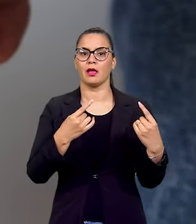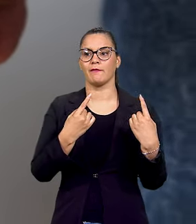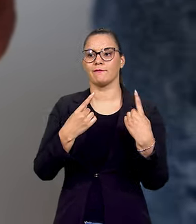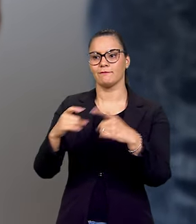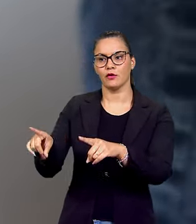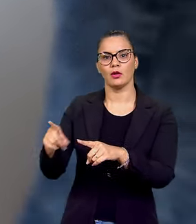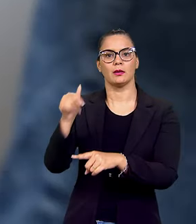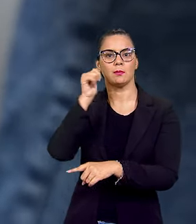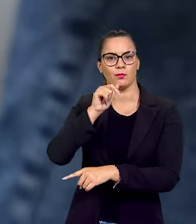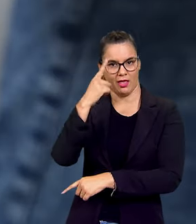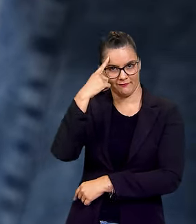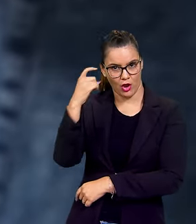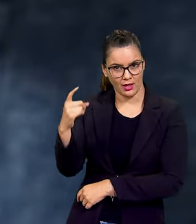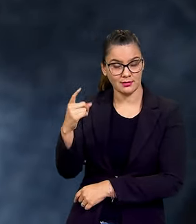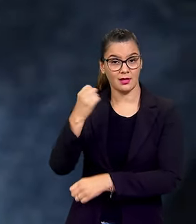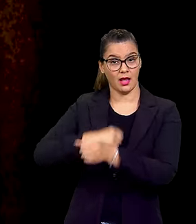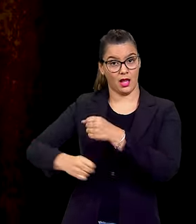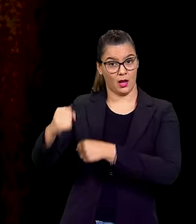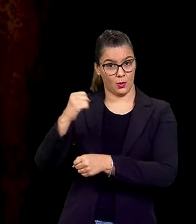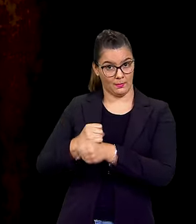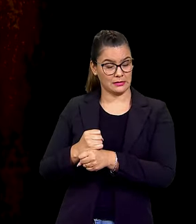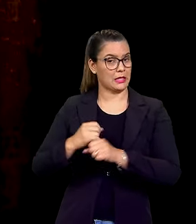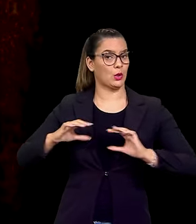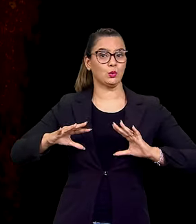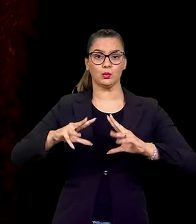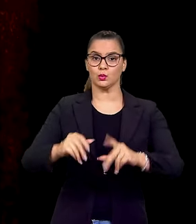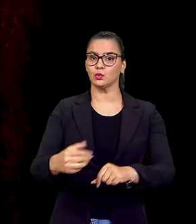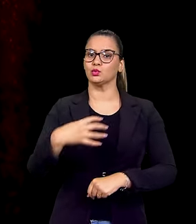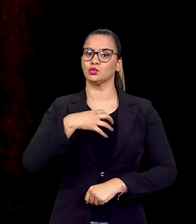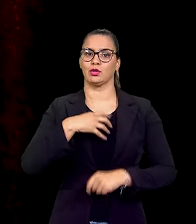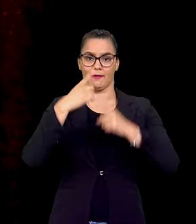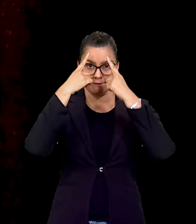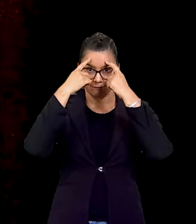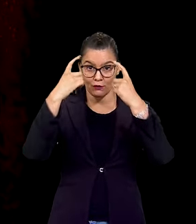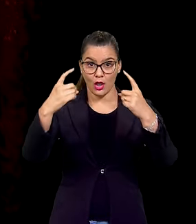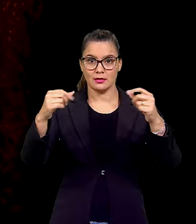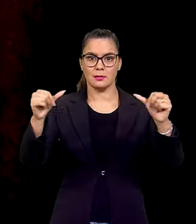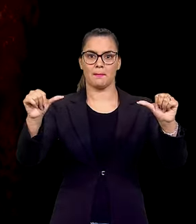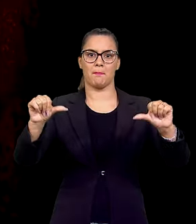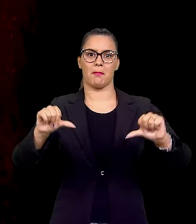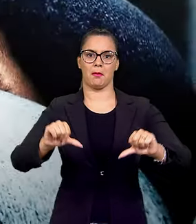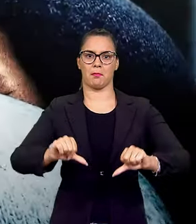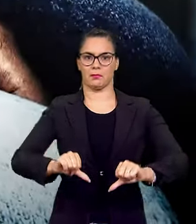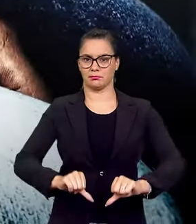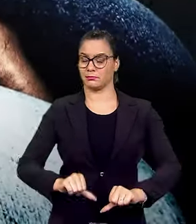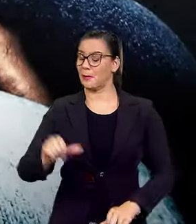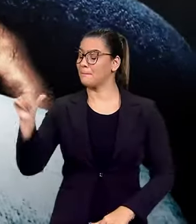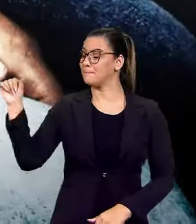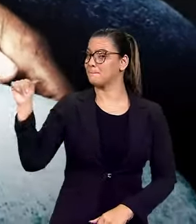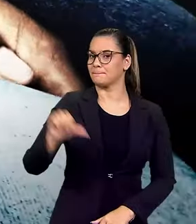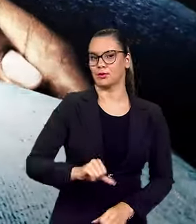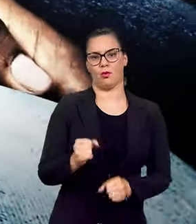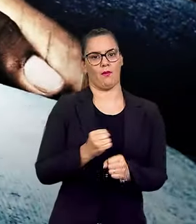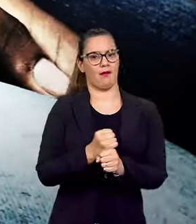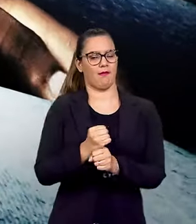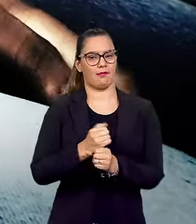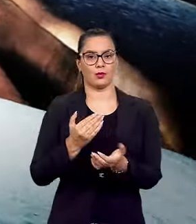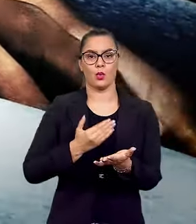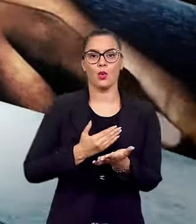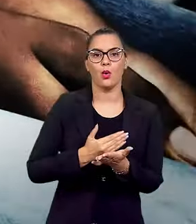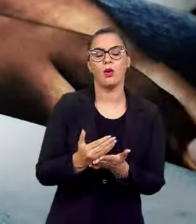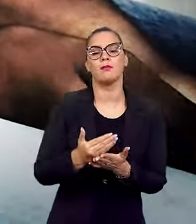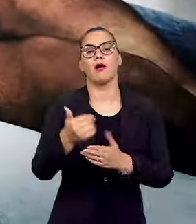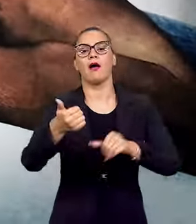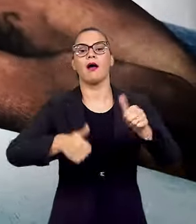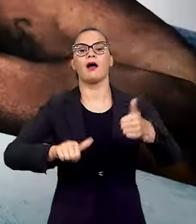a violência contra a mulher no nosso país. No ano passado, todas as formas de violência pioraram. Foi o pior ano